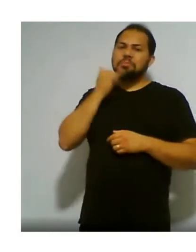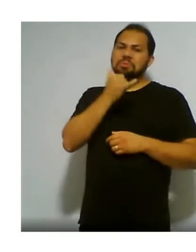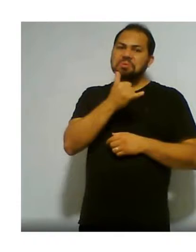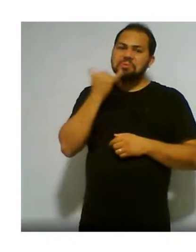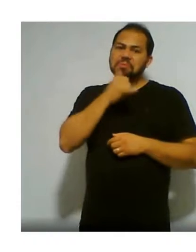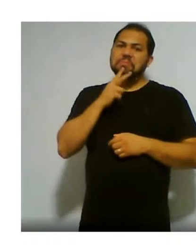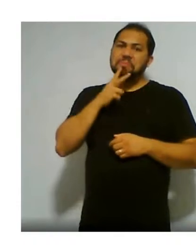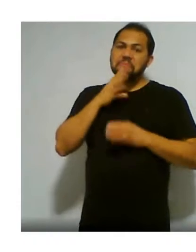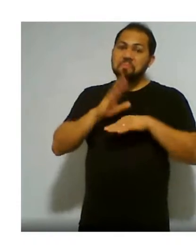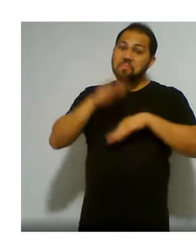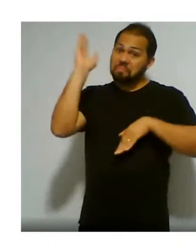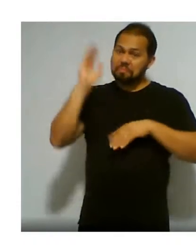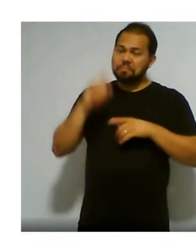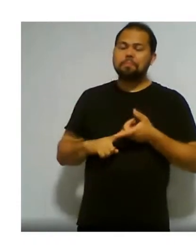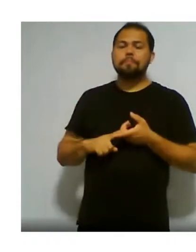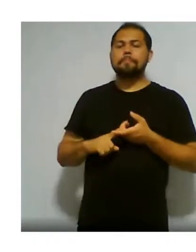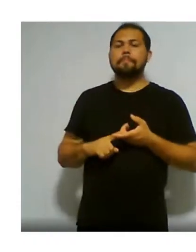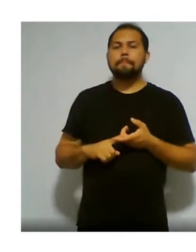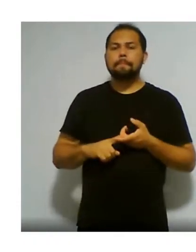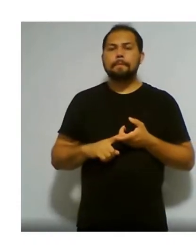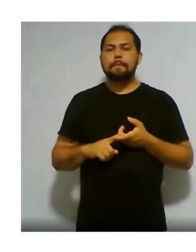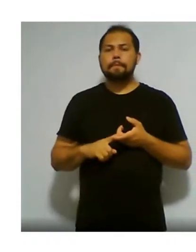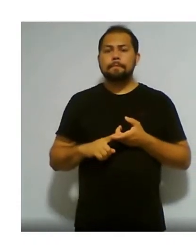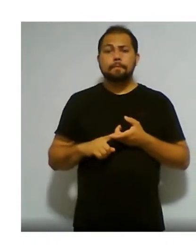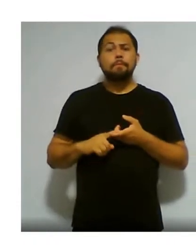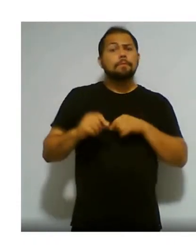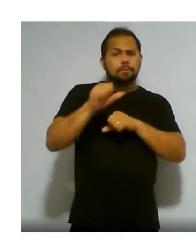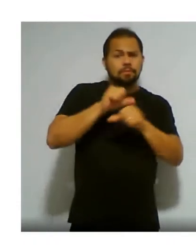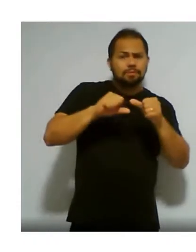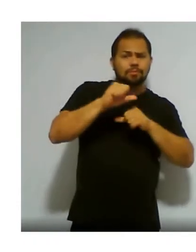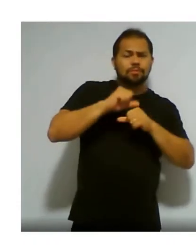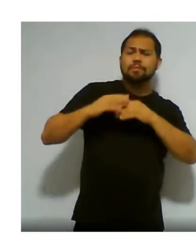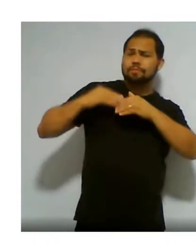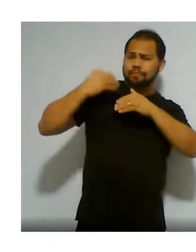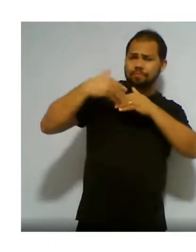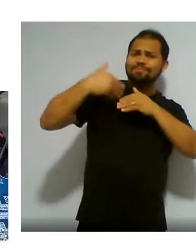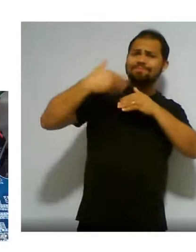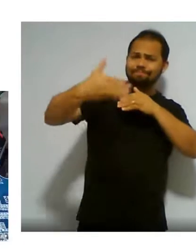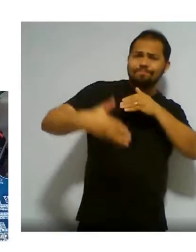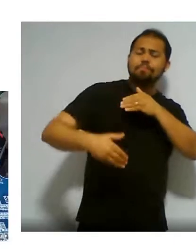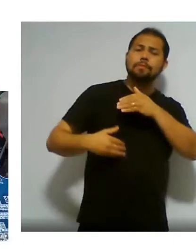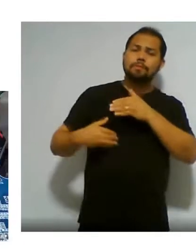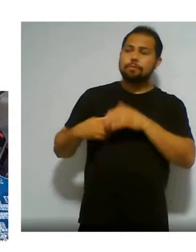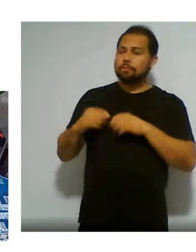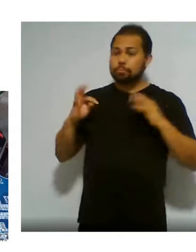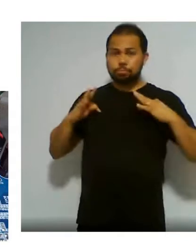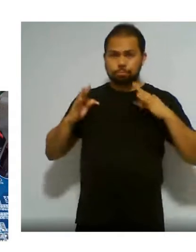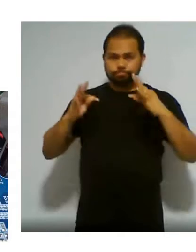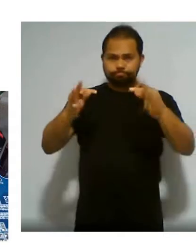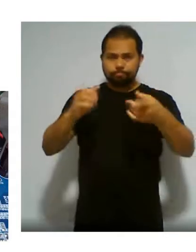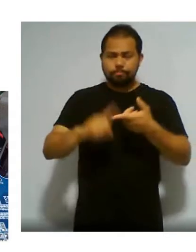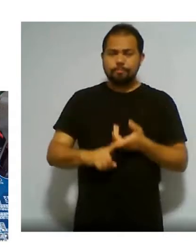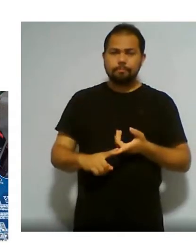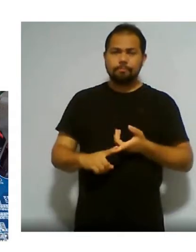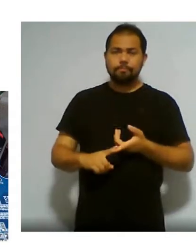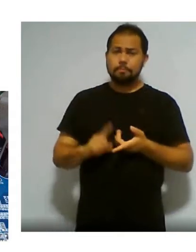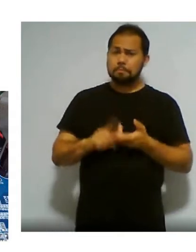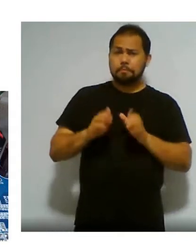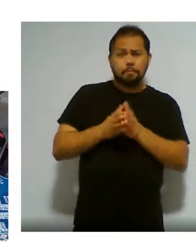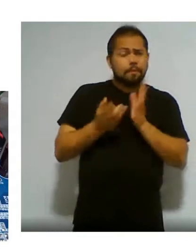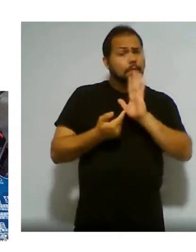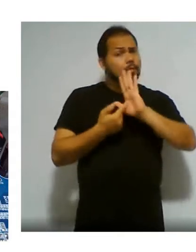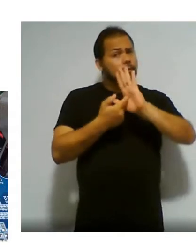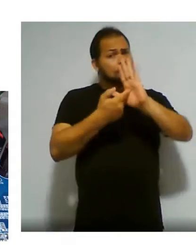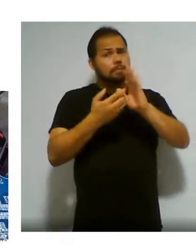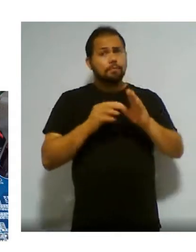sendo suficientes, né? Então, são as mudanças que vão acontecendo ao longo do tempo por evolução de tecnologia. E tá aí, isso que eu